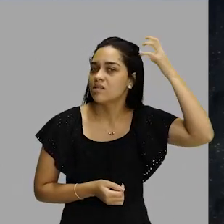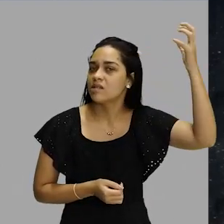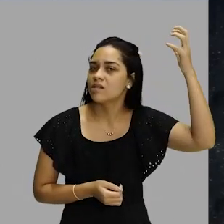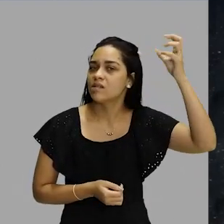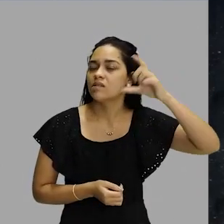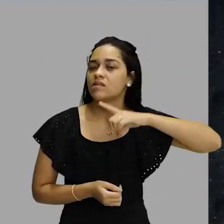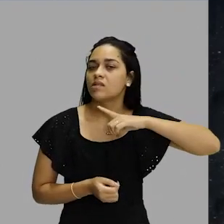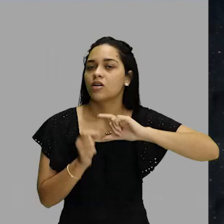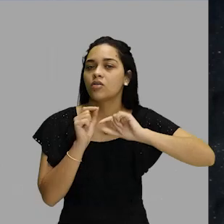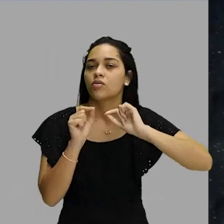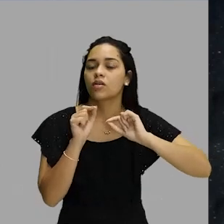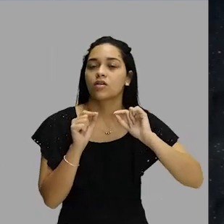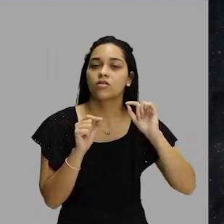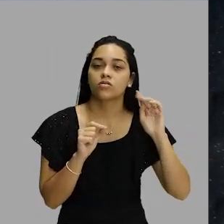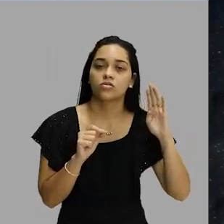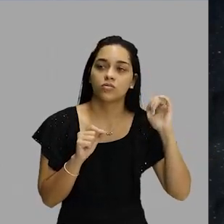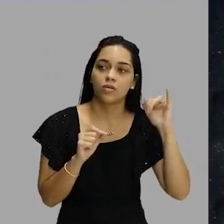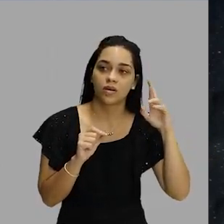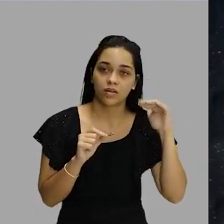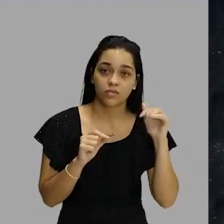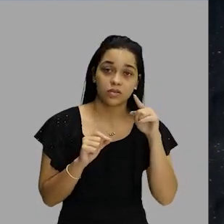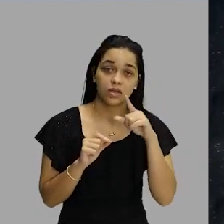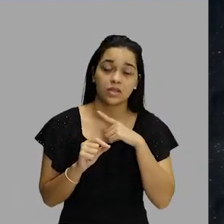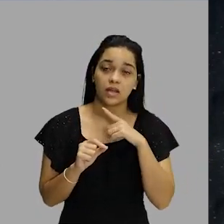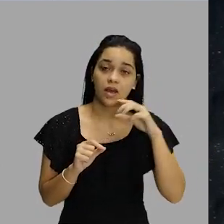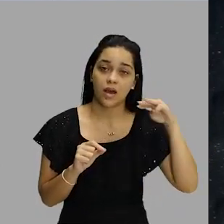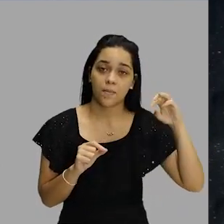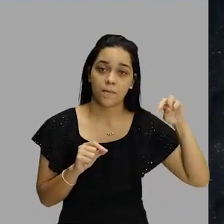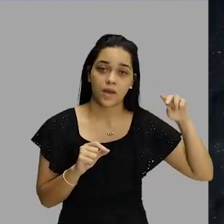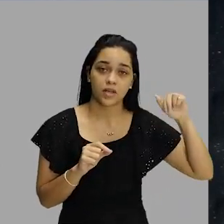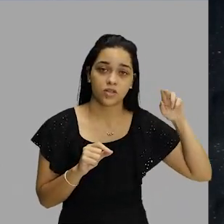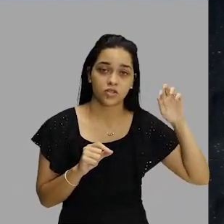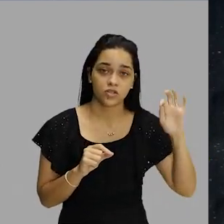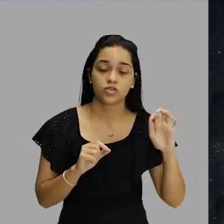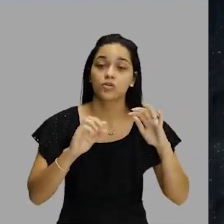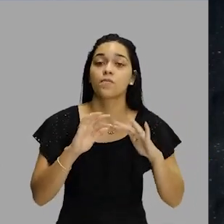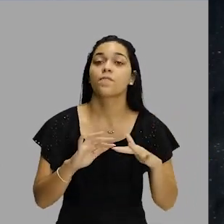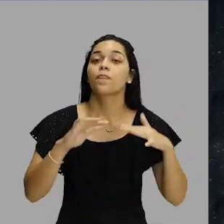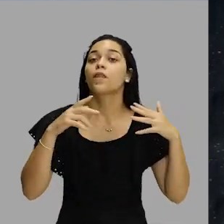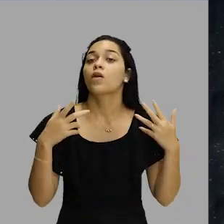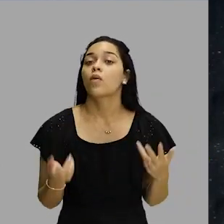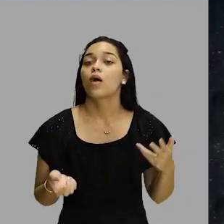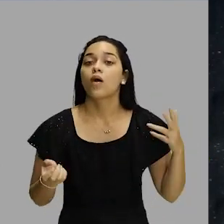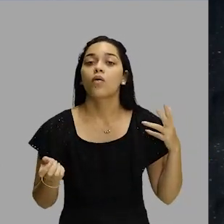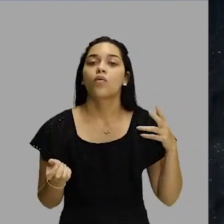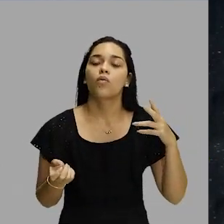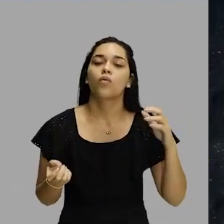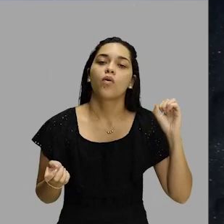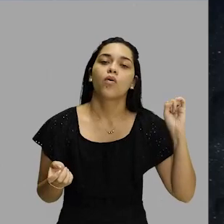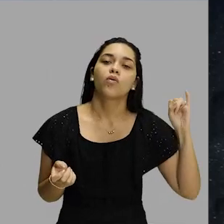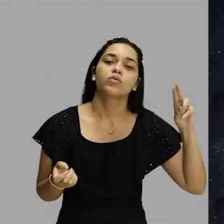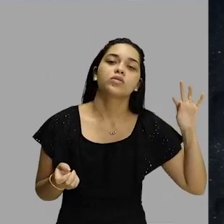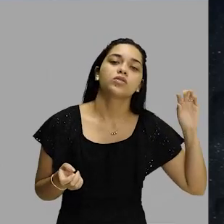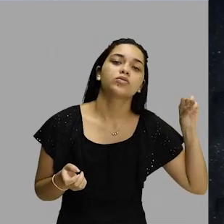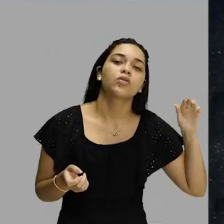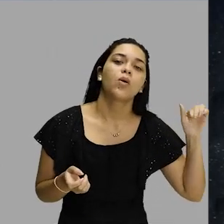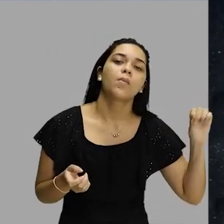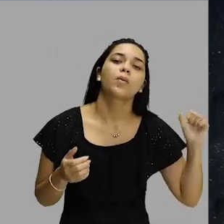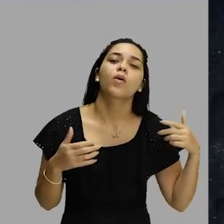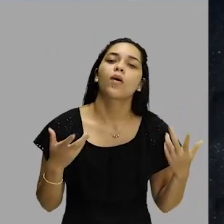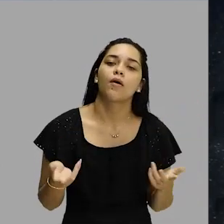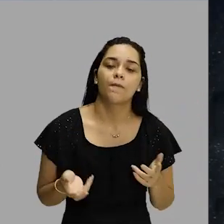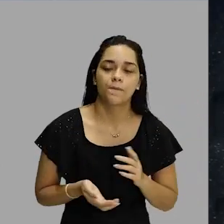a presença de bactérias lá, você tem a meningite. Né? E quais seriam esses sintomas? Né?